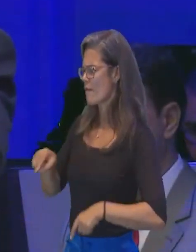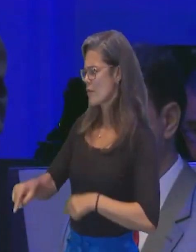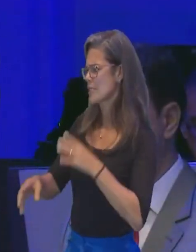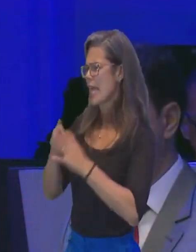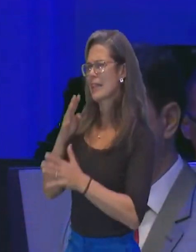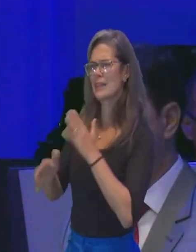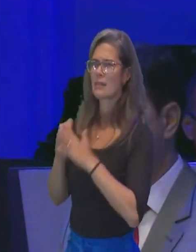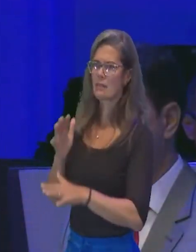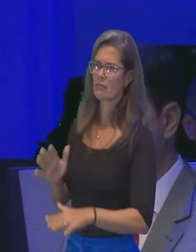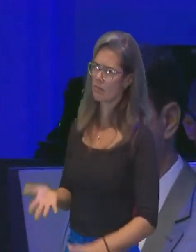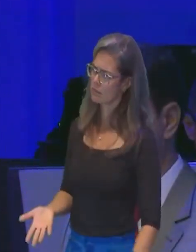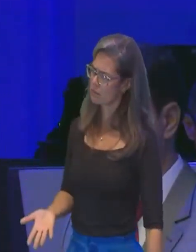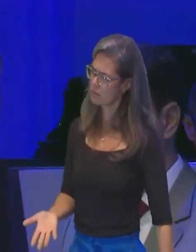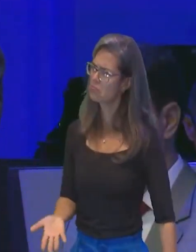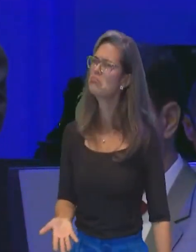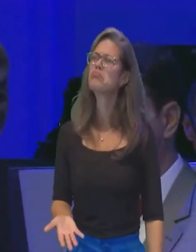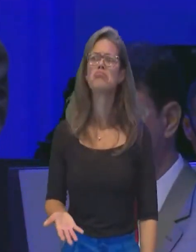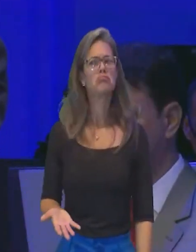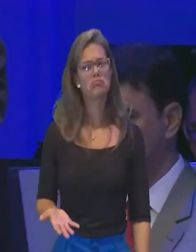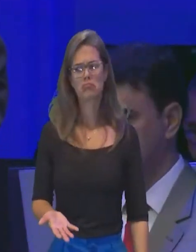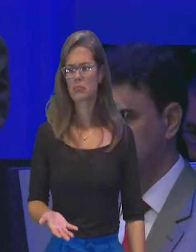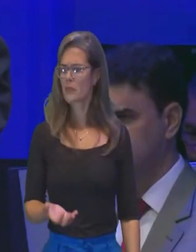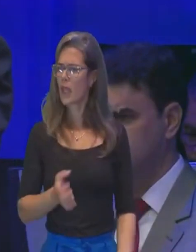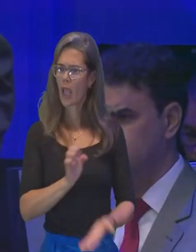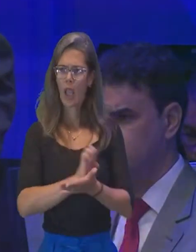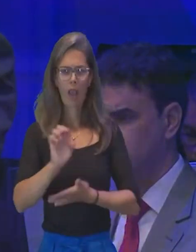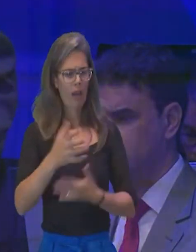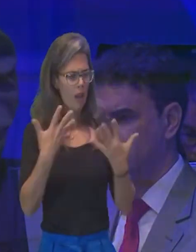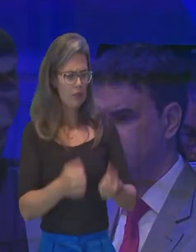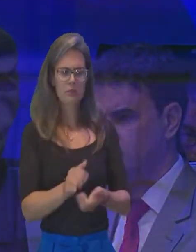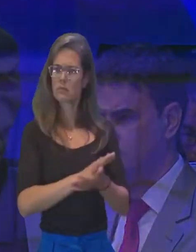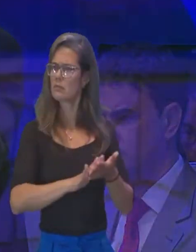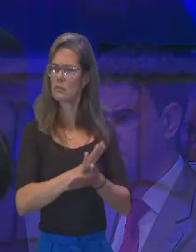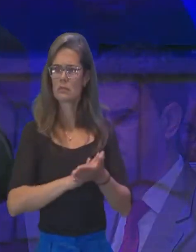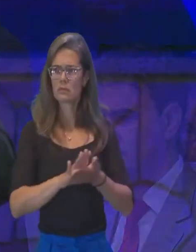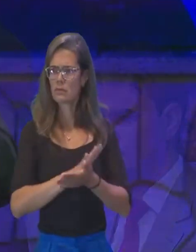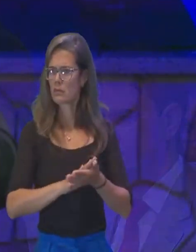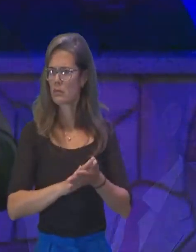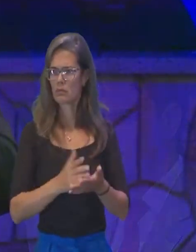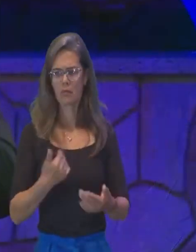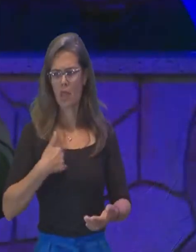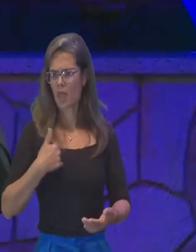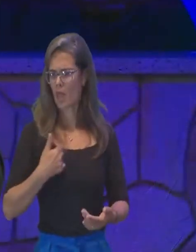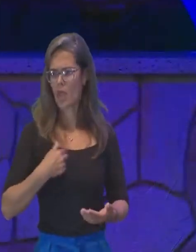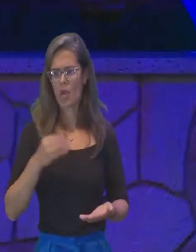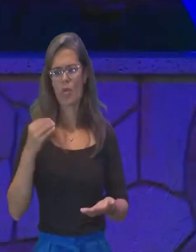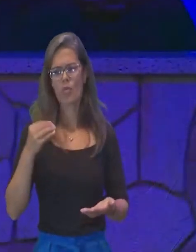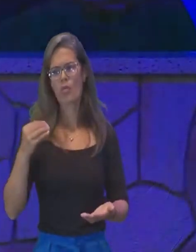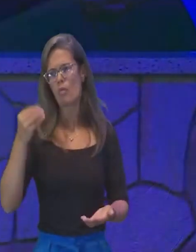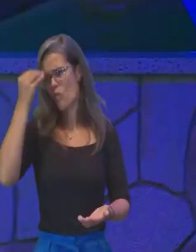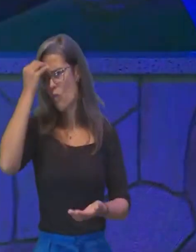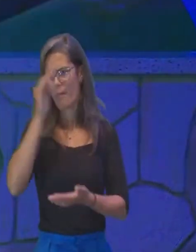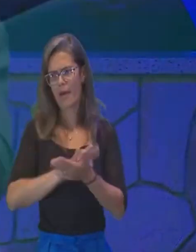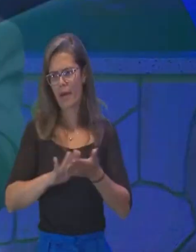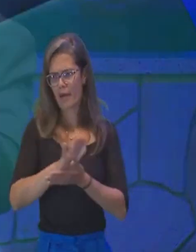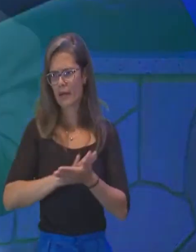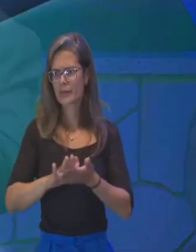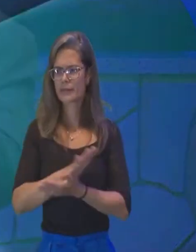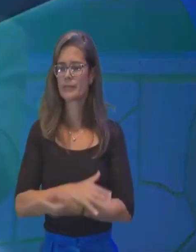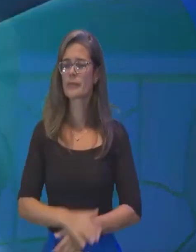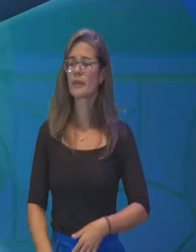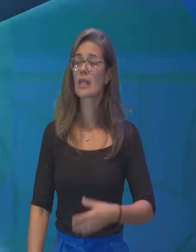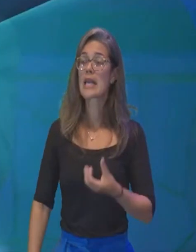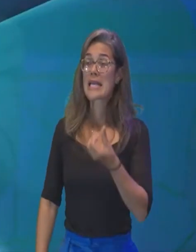verdade nas acusações, rechace-as em nome de Jesus. 6, O enfrentamento de desafios é